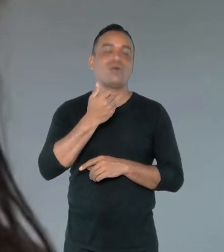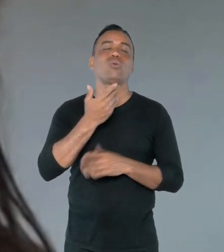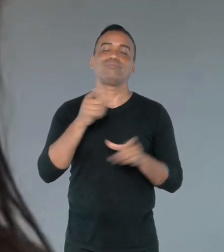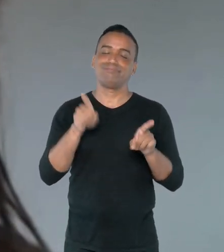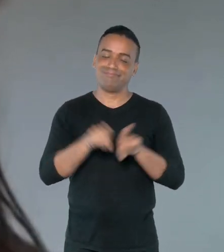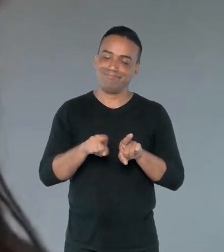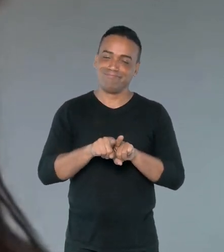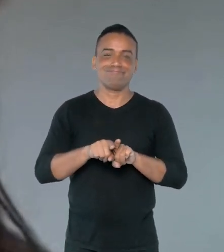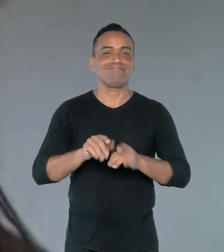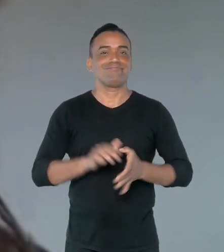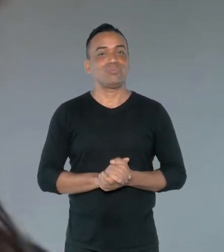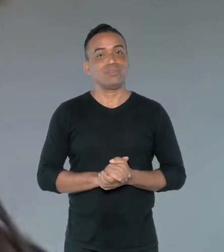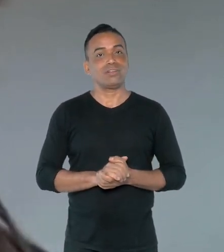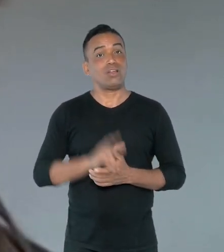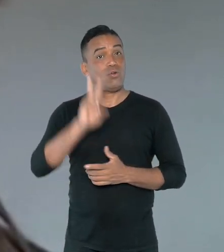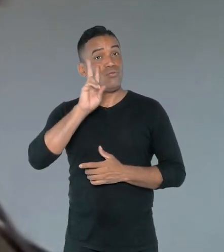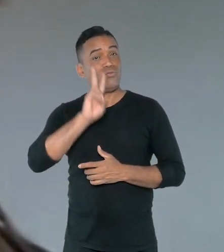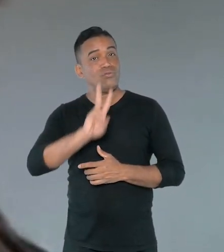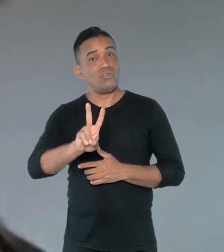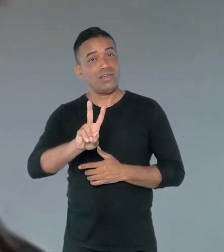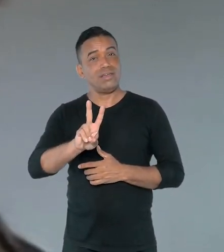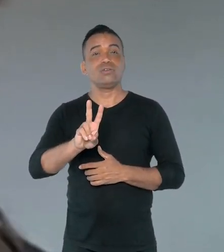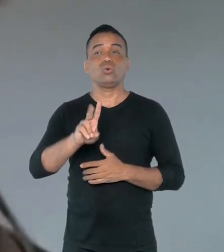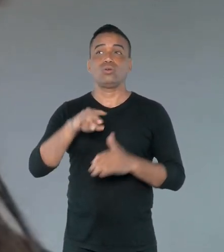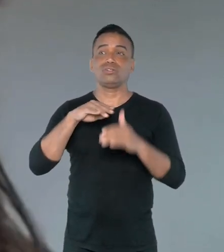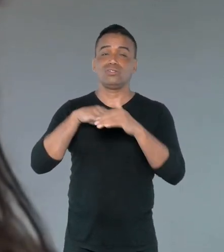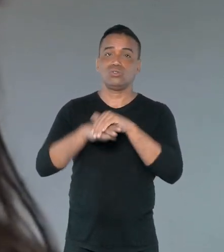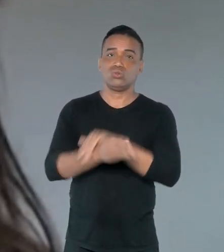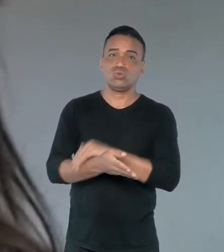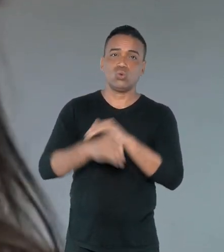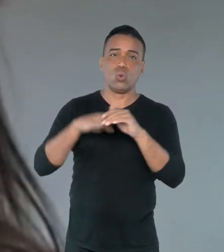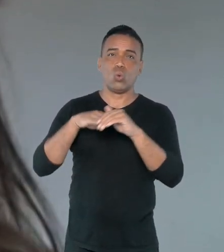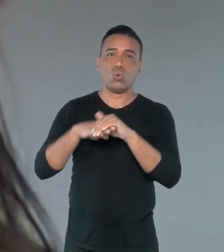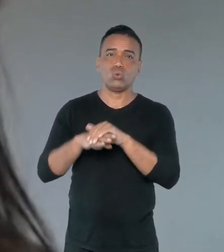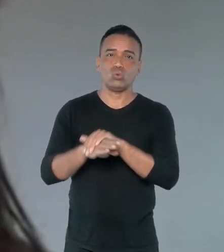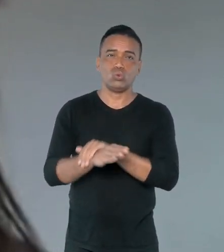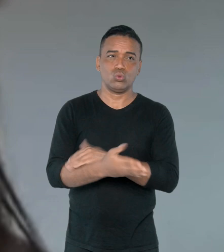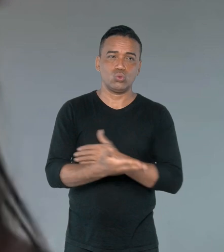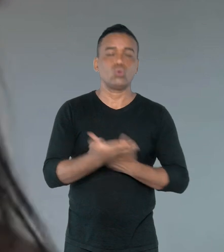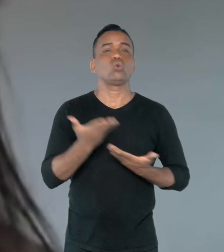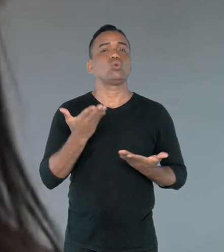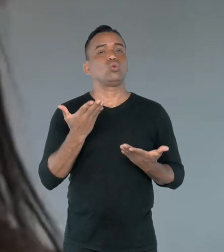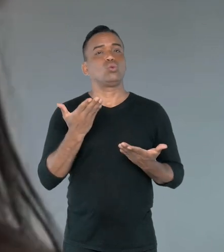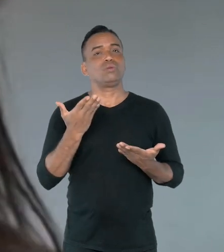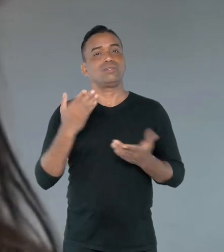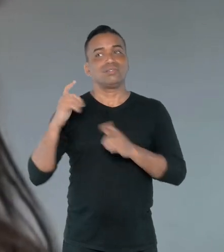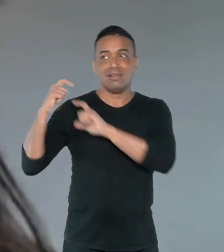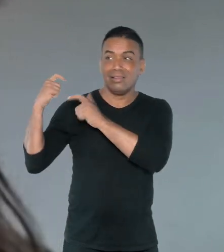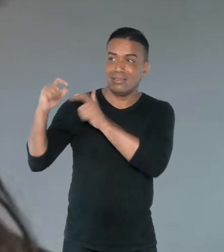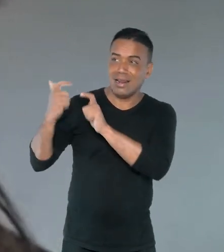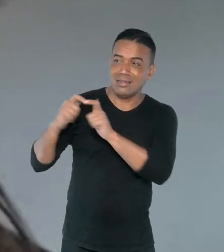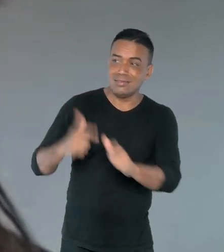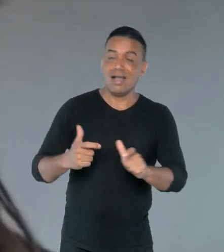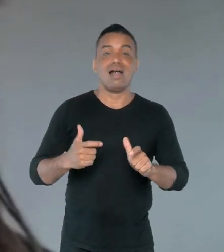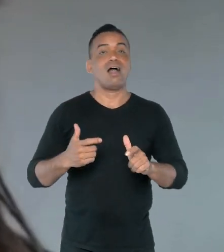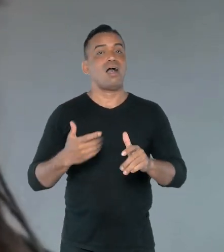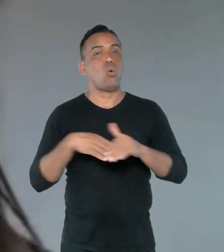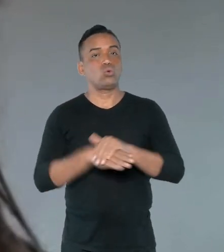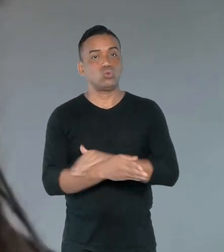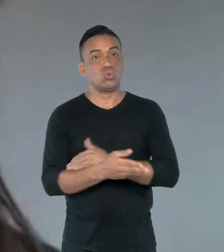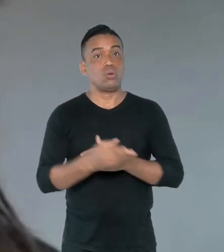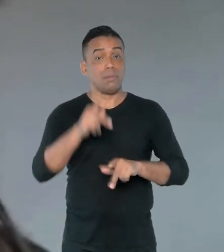são observando esses costumes, né, essas tradições dos povos antigos,